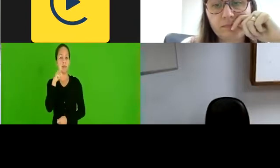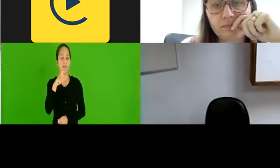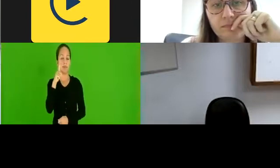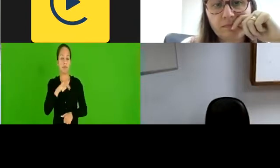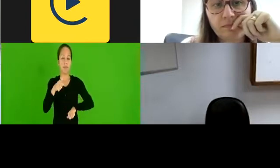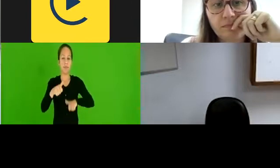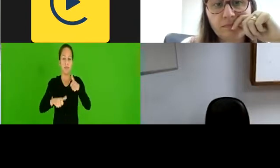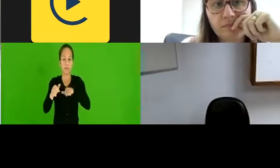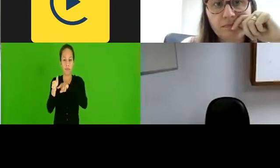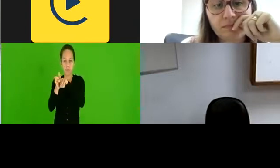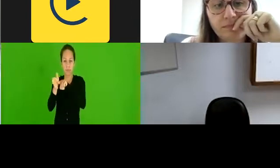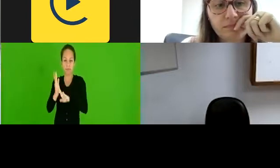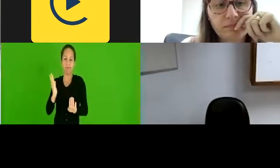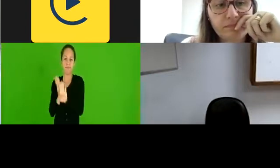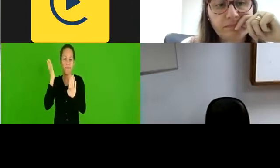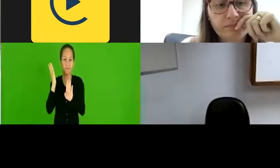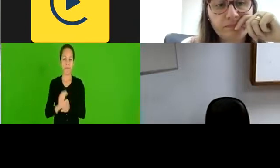diagnóstica.